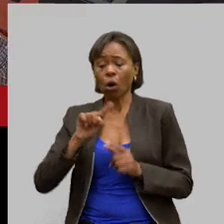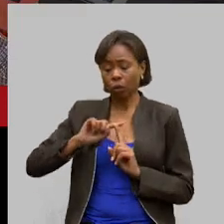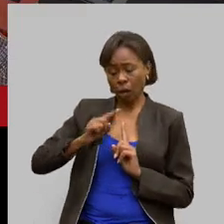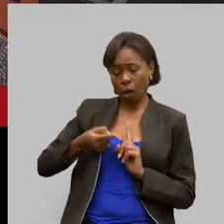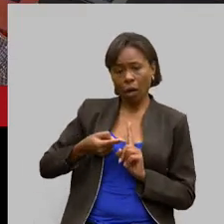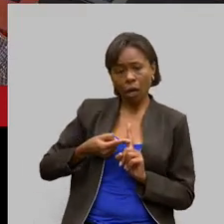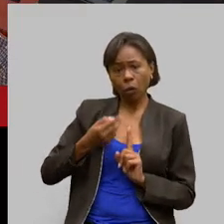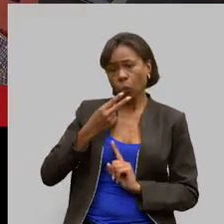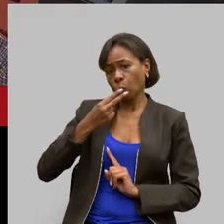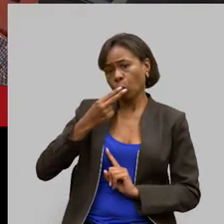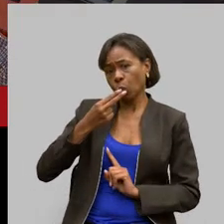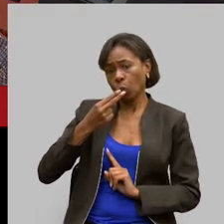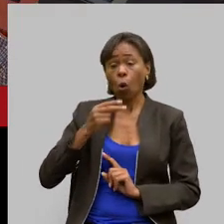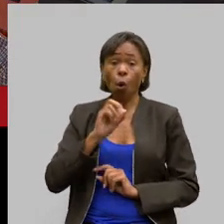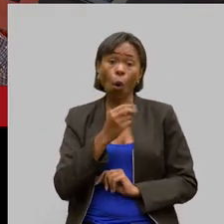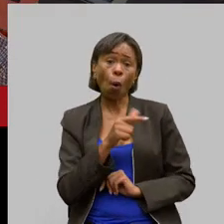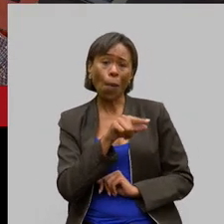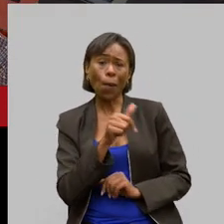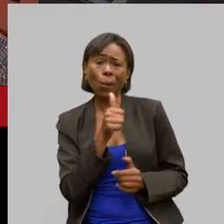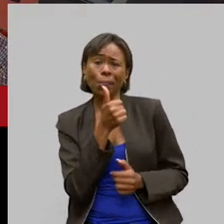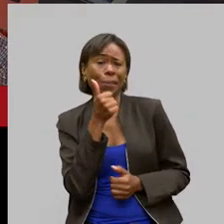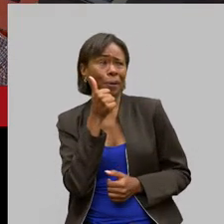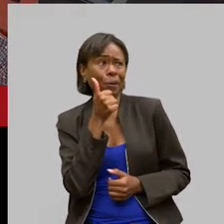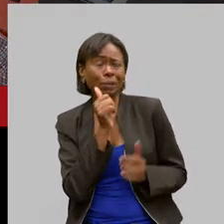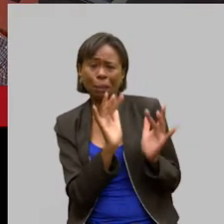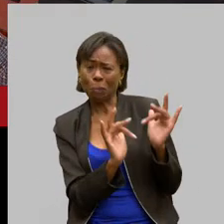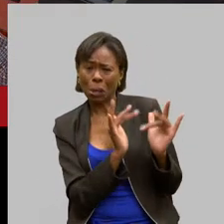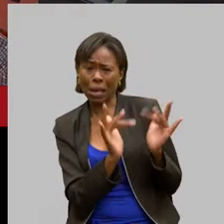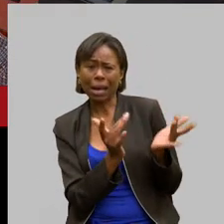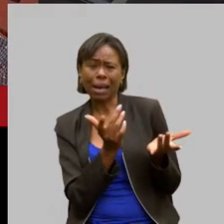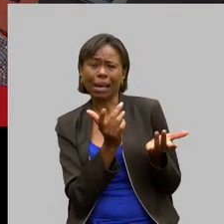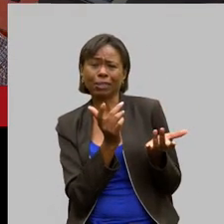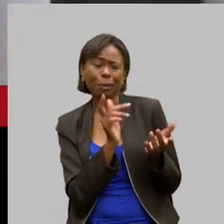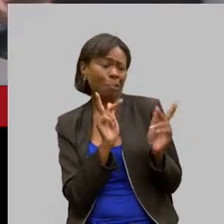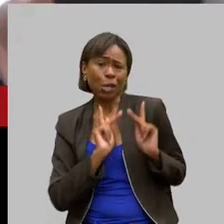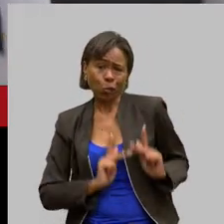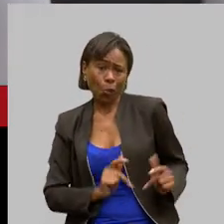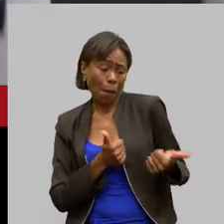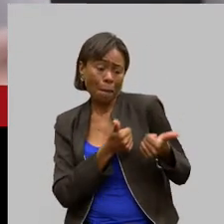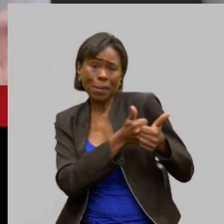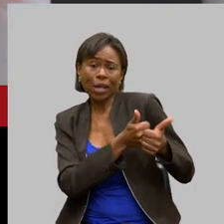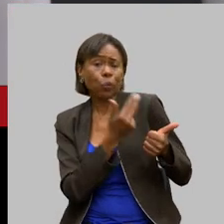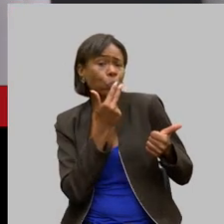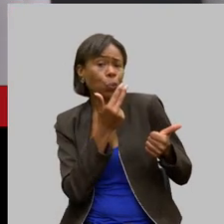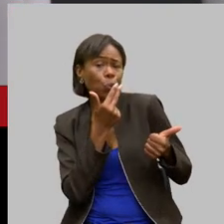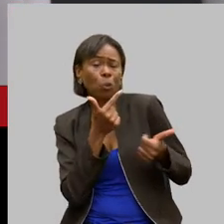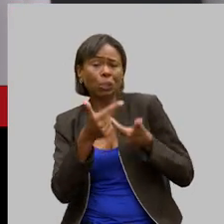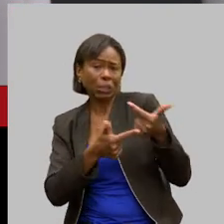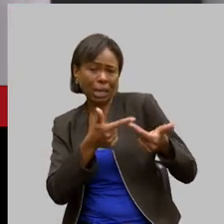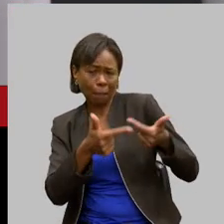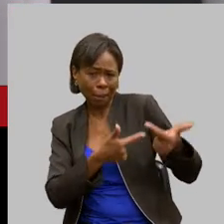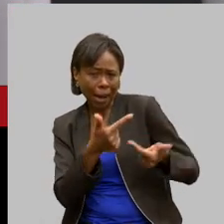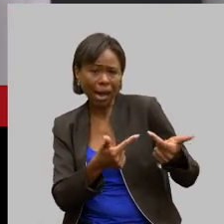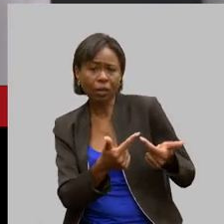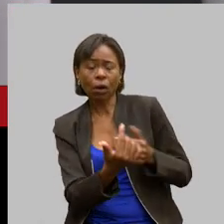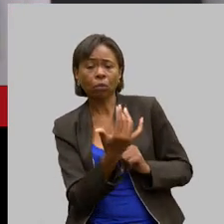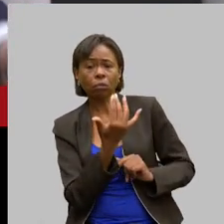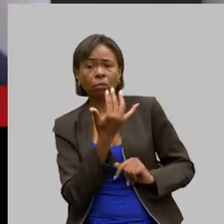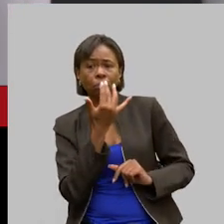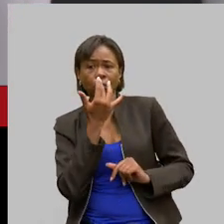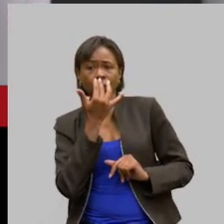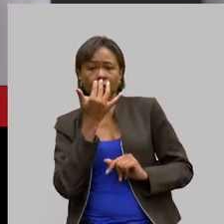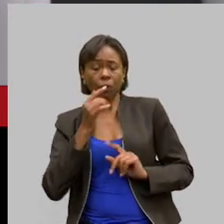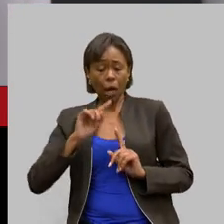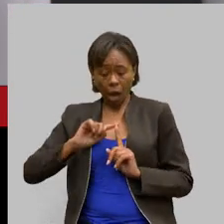namorado fuma o noivo fuma o marido fuma a pessoa que tá ao lado no trabalho fuma a mãezinha na gravidez vai